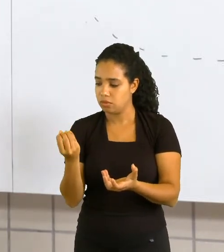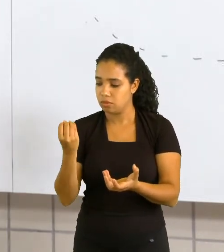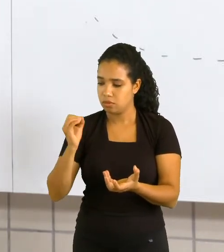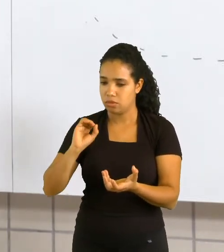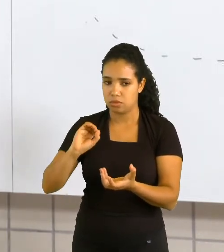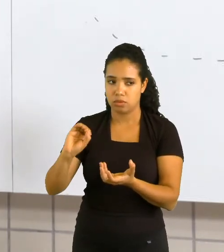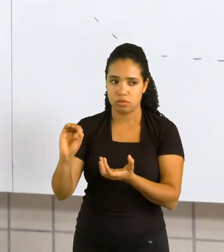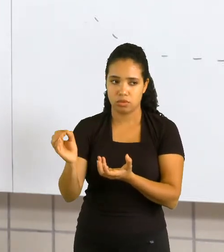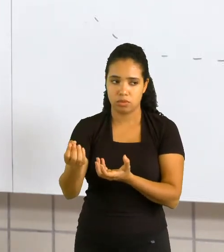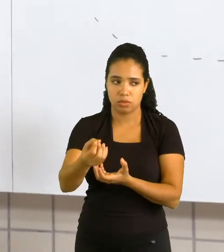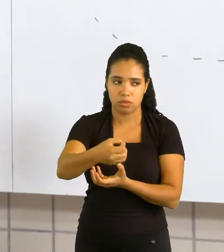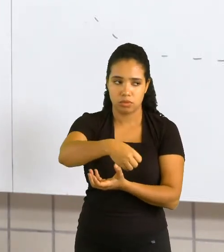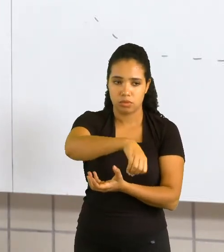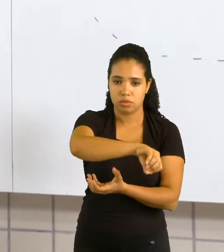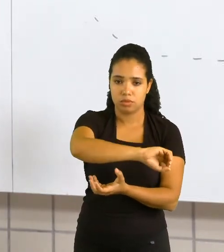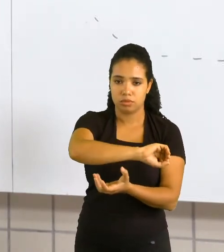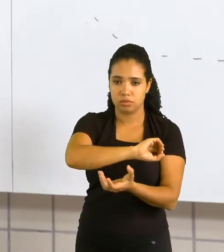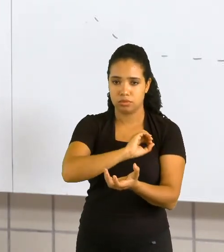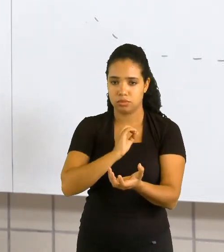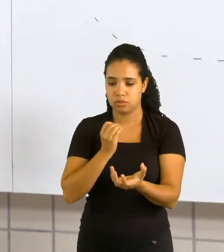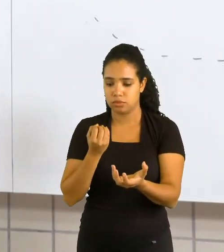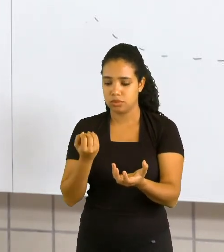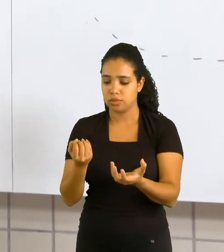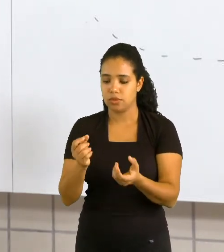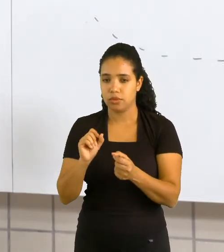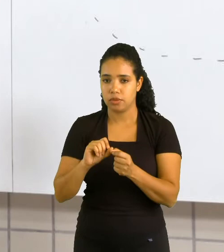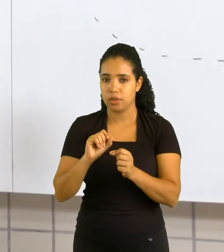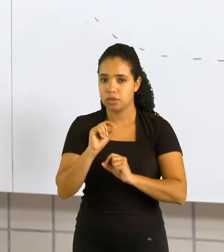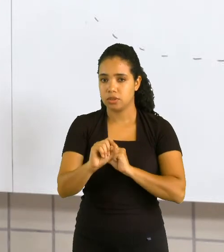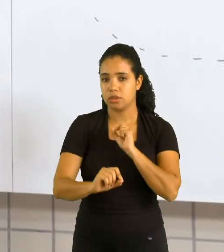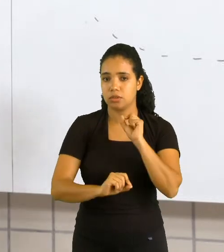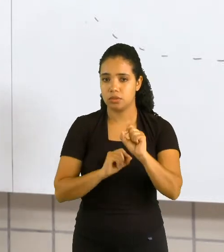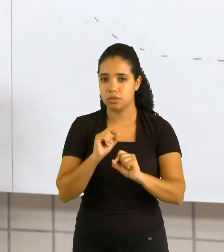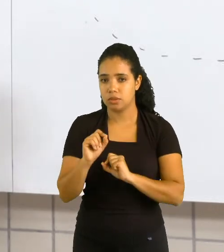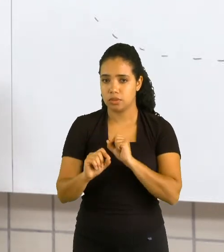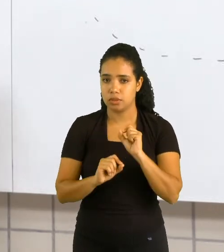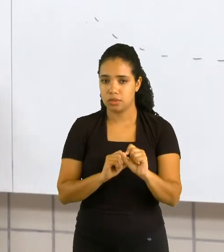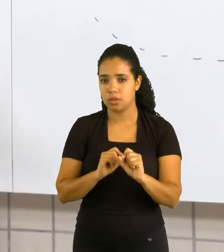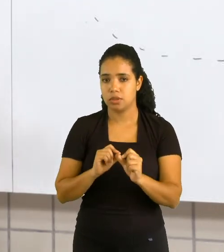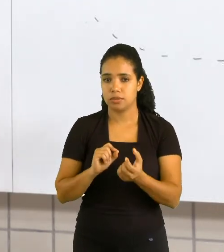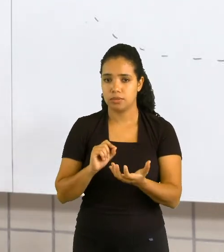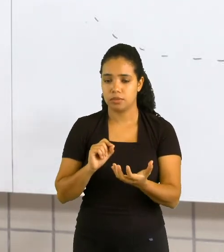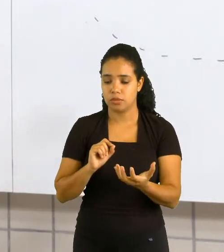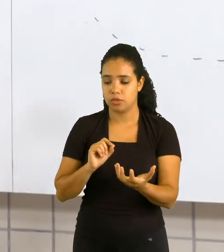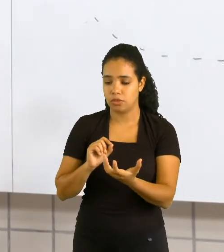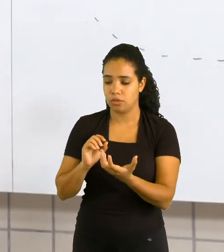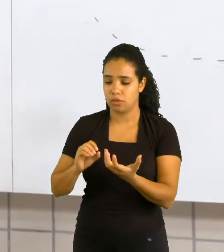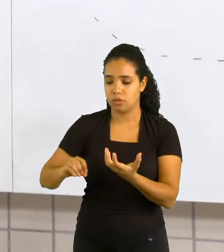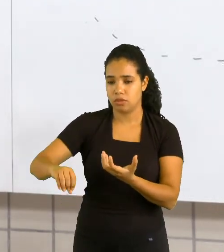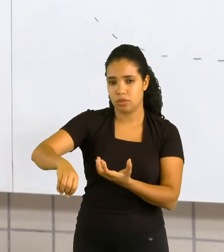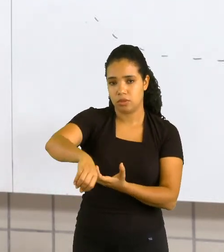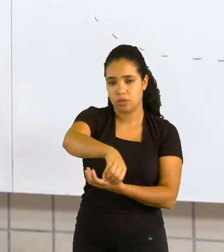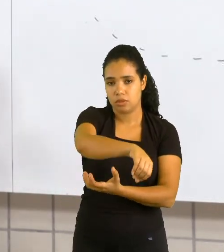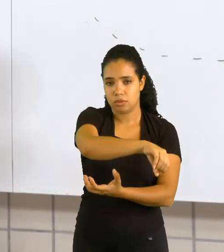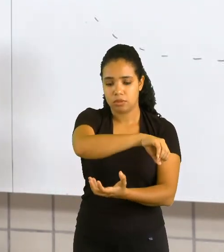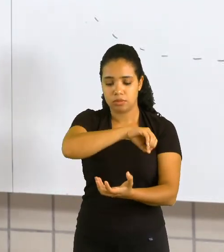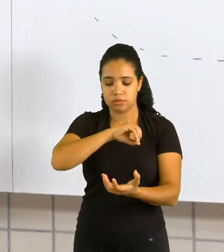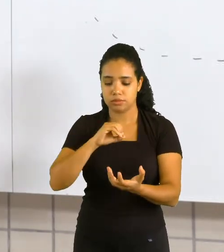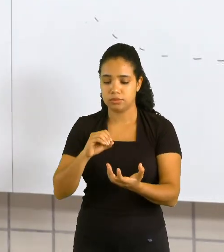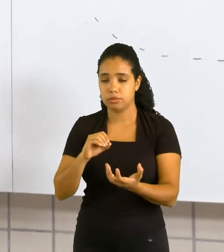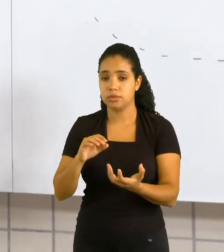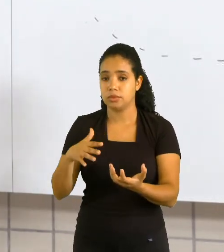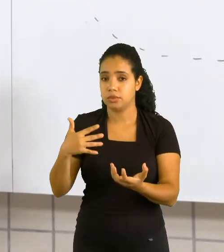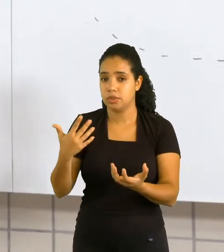então, que é chamado de movimento sincrônico, vai fazer, então, que nós sempre vejamos o mesmo lado virado para a Terra. E